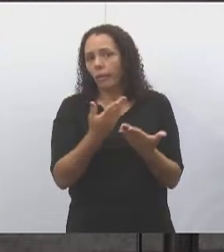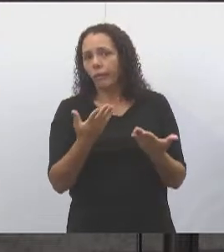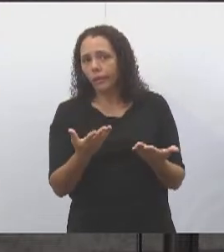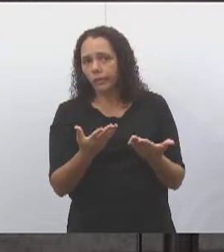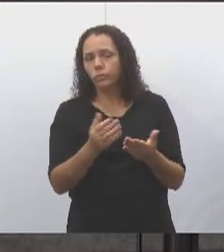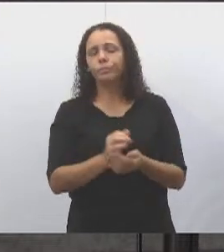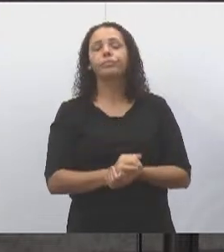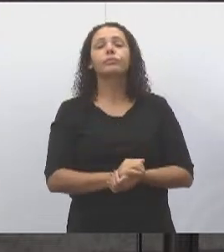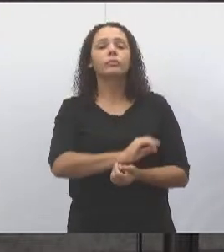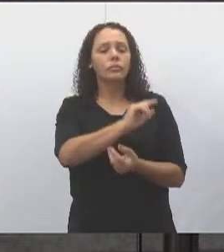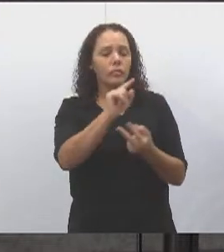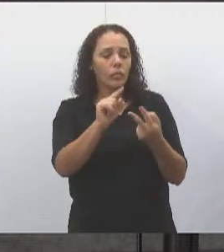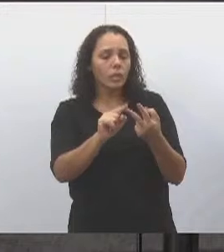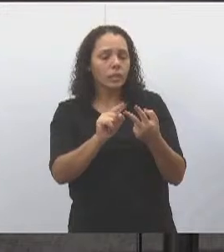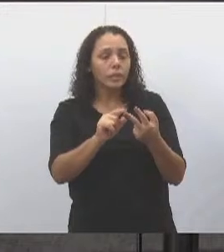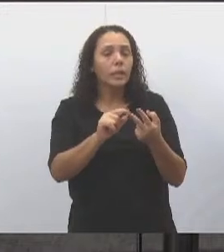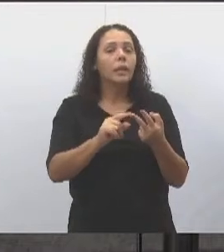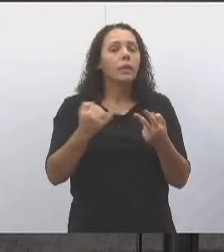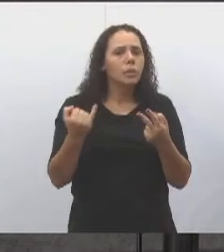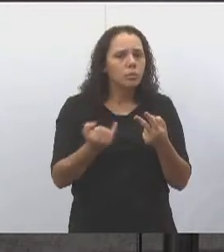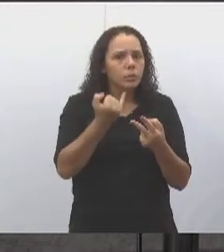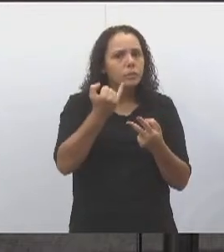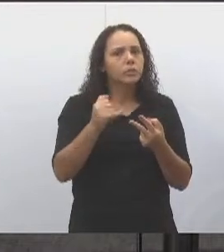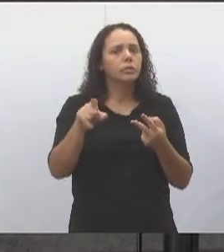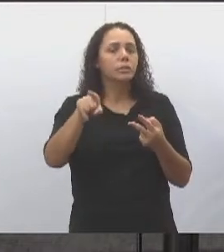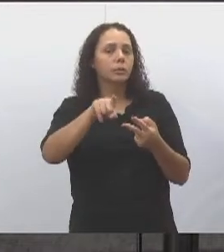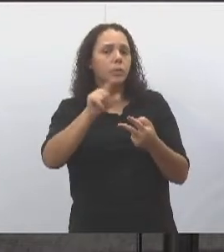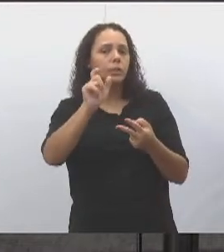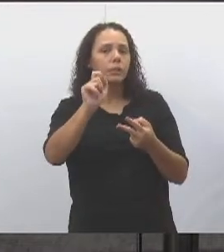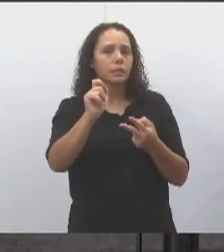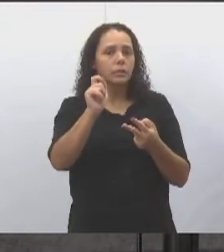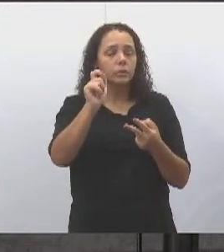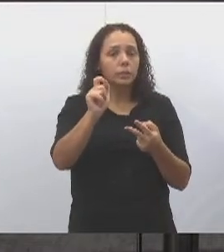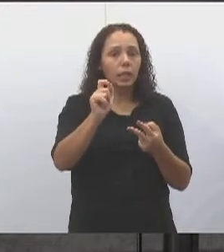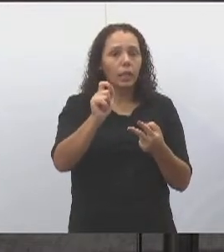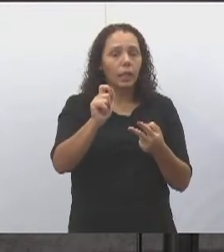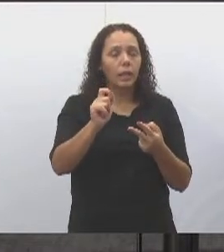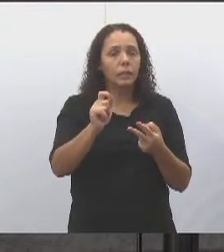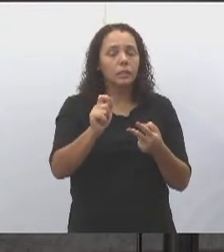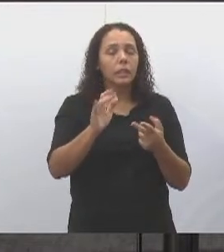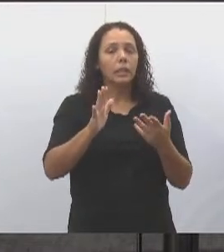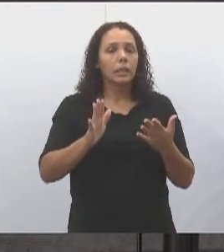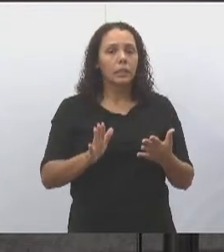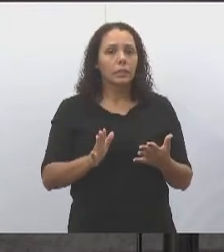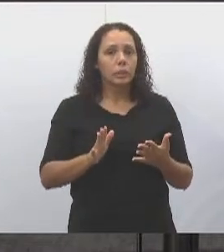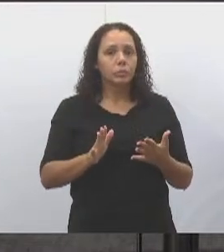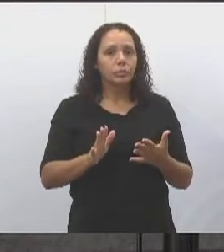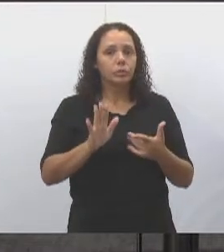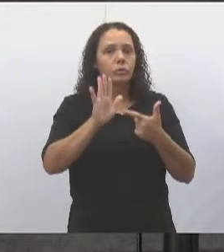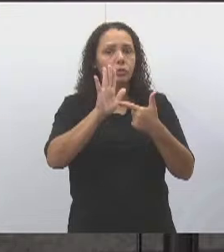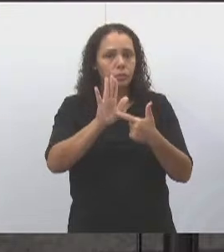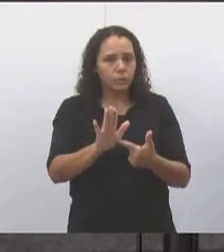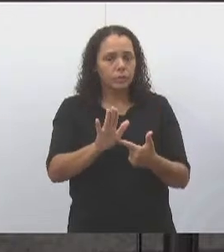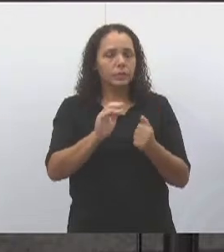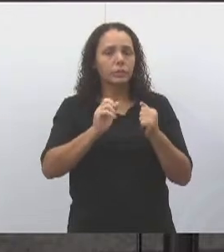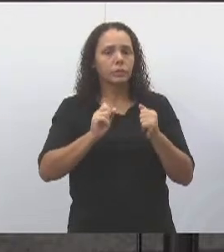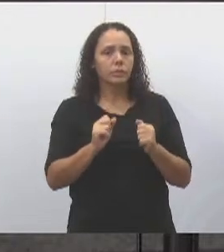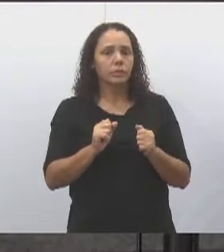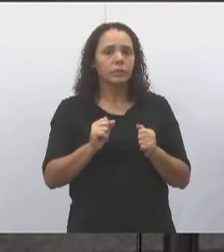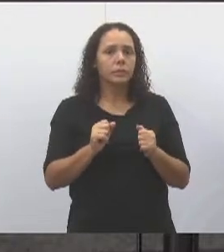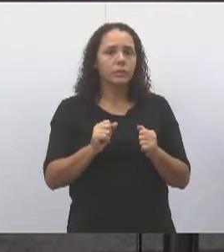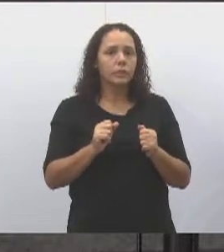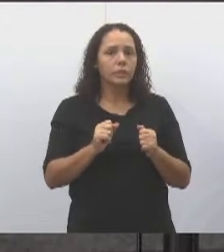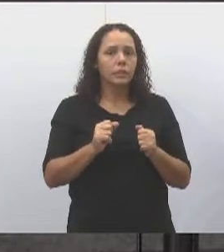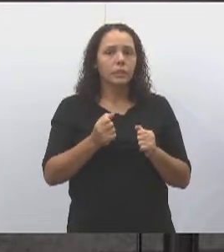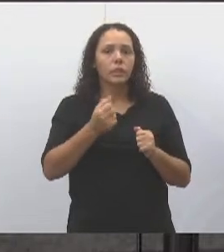Outra questão também importante é que foi colocado que,